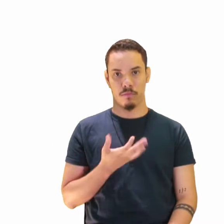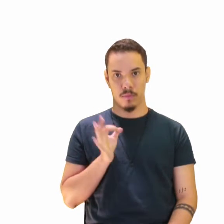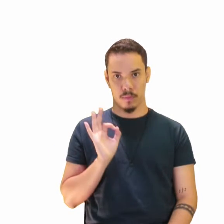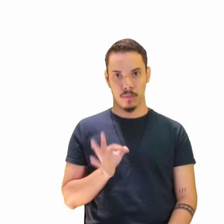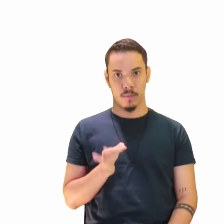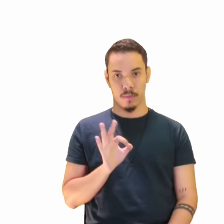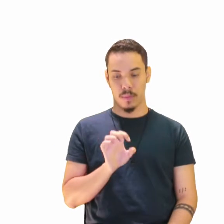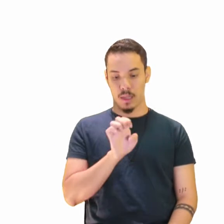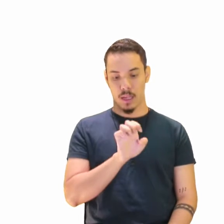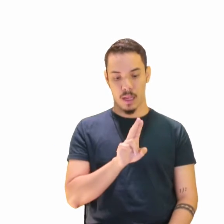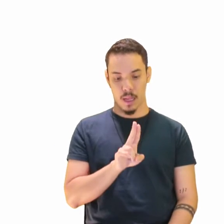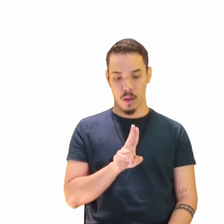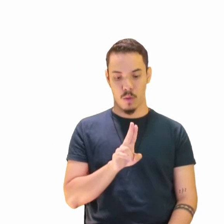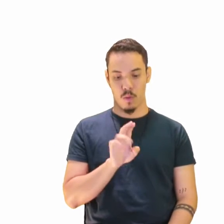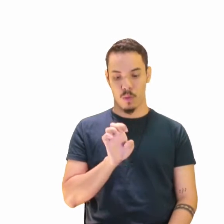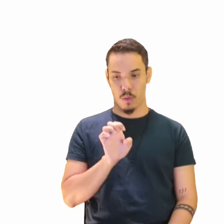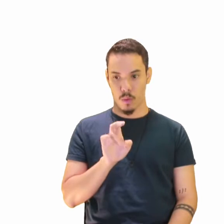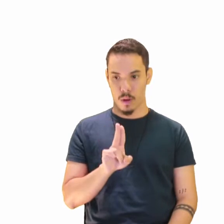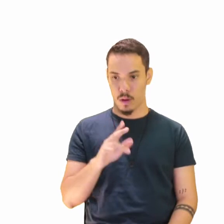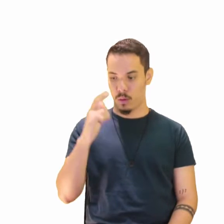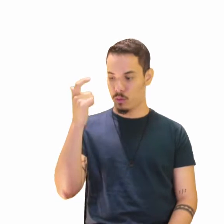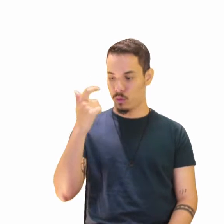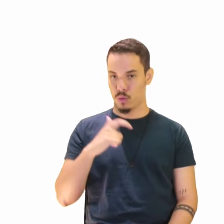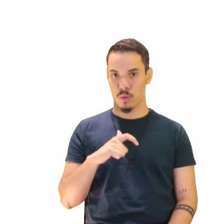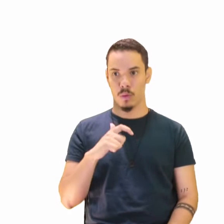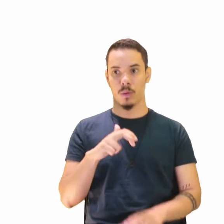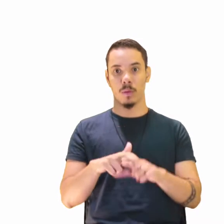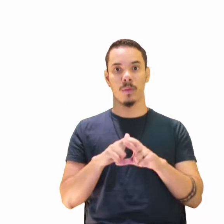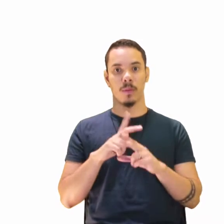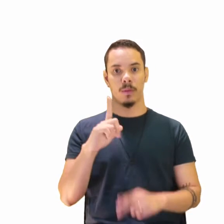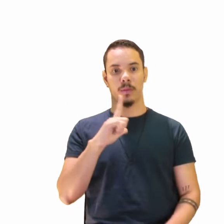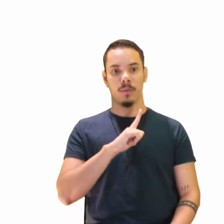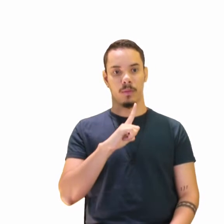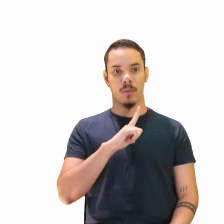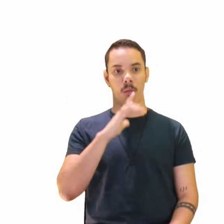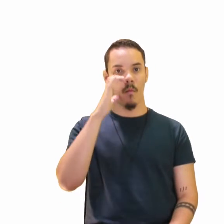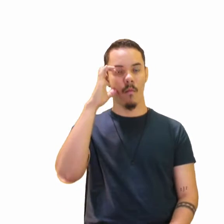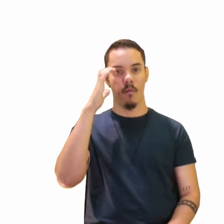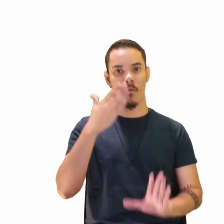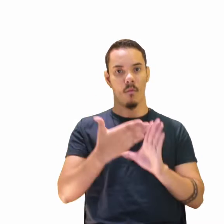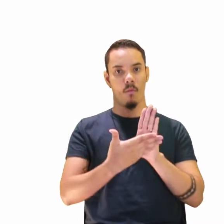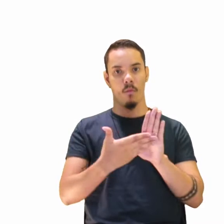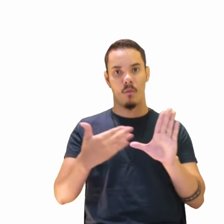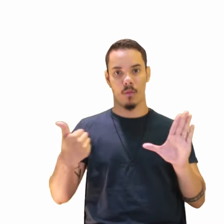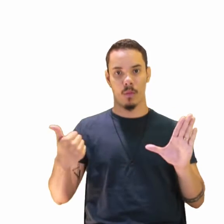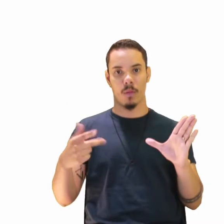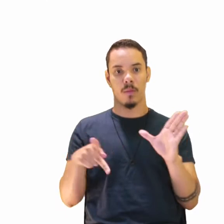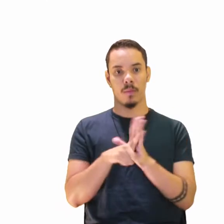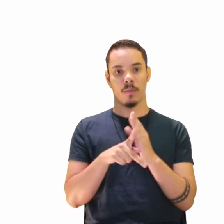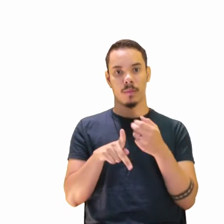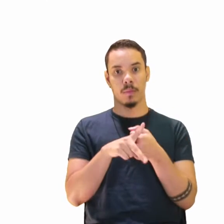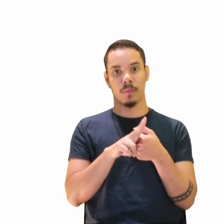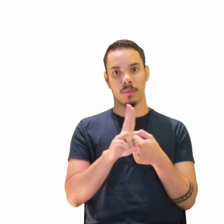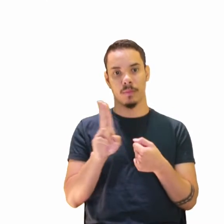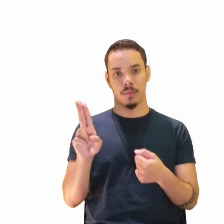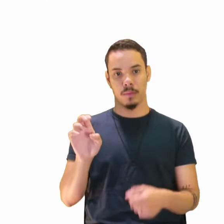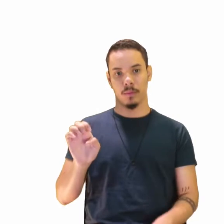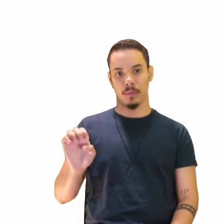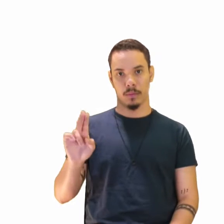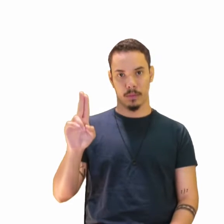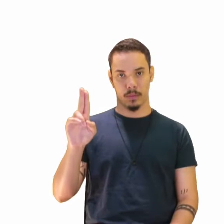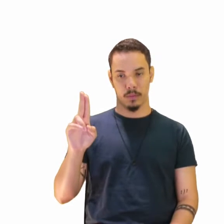mulher, eu sou a menina. Então, houve, né, a omissão do pronome eu,